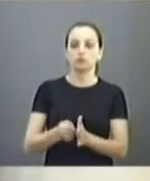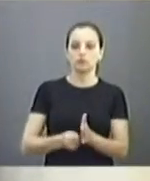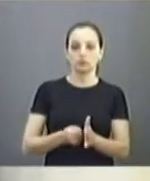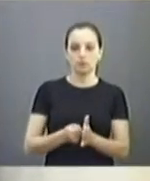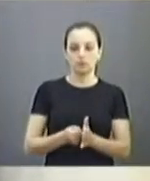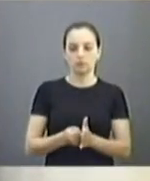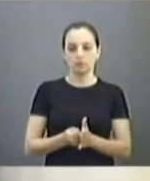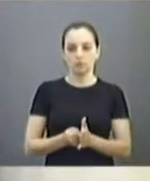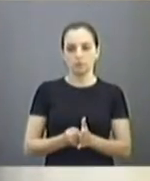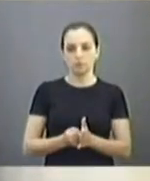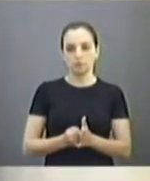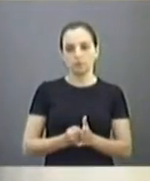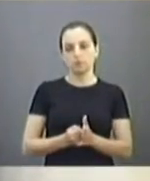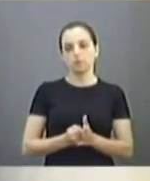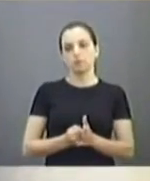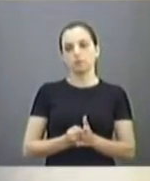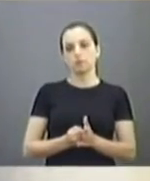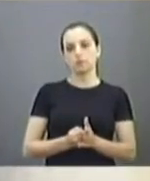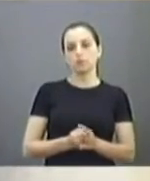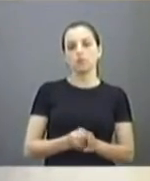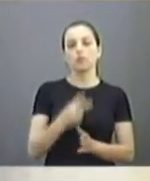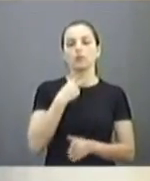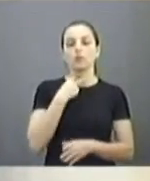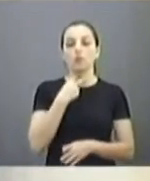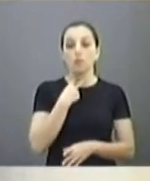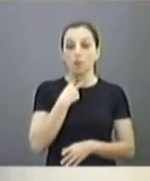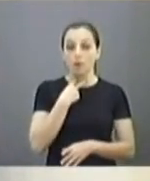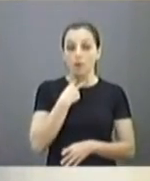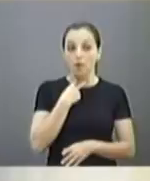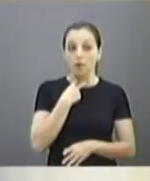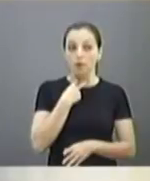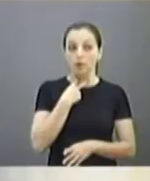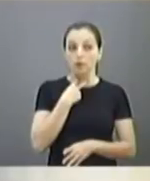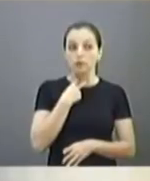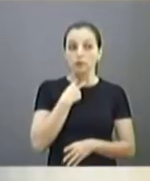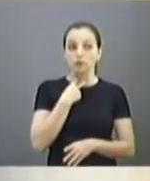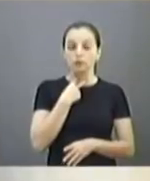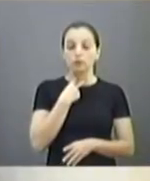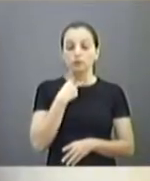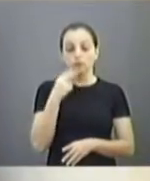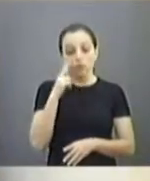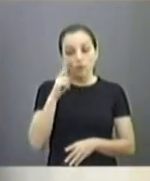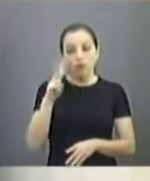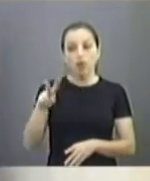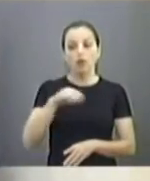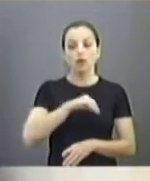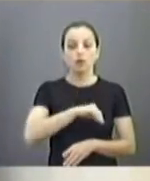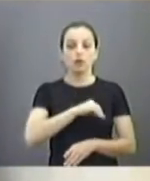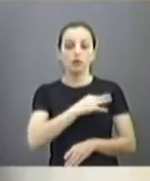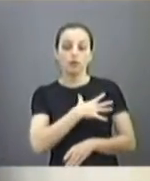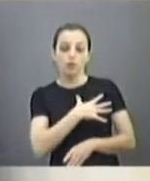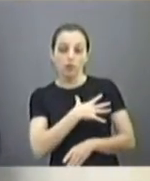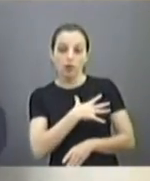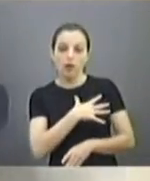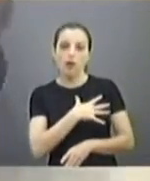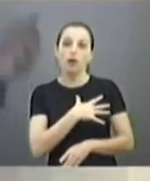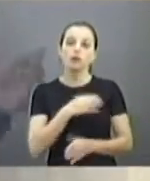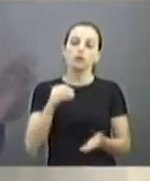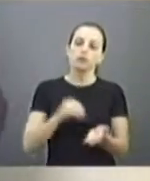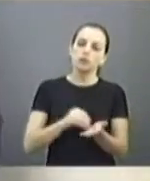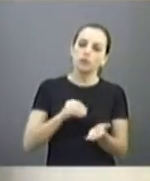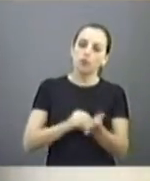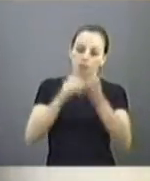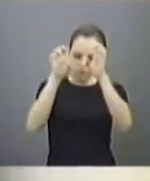Araraquara. Então, não pode tratar a questão da guarda, dessa falta de estrutura, de falta